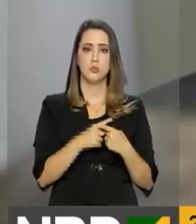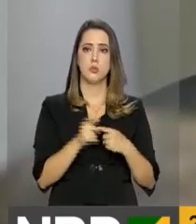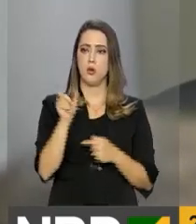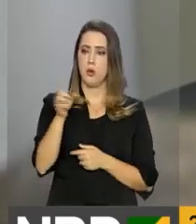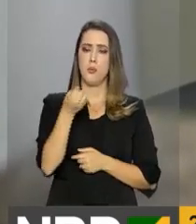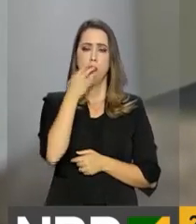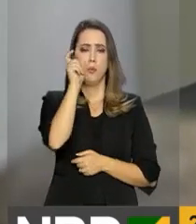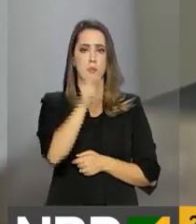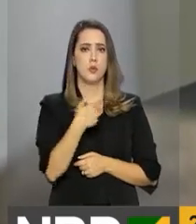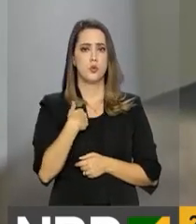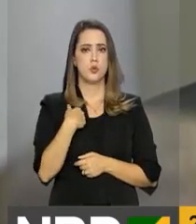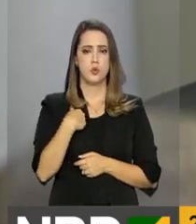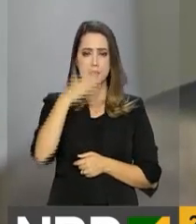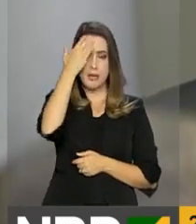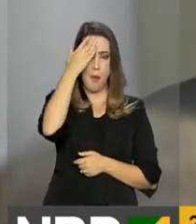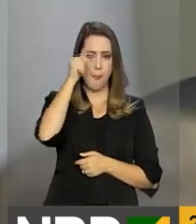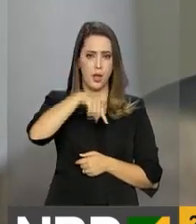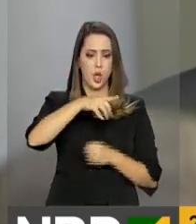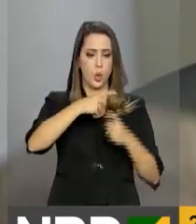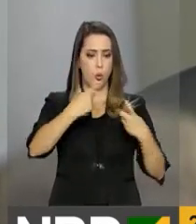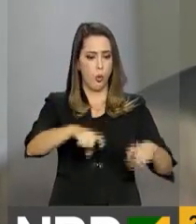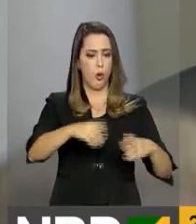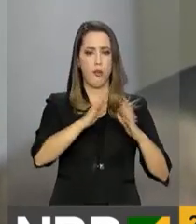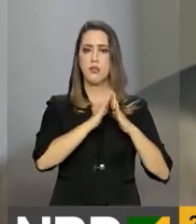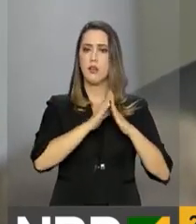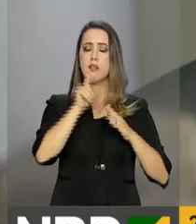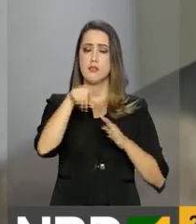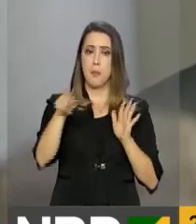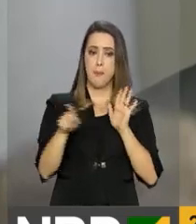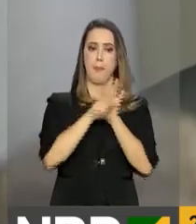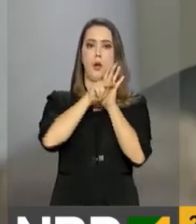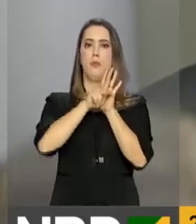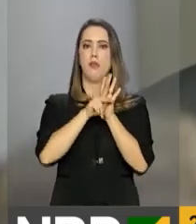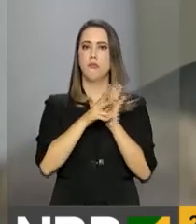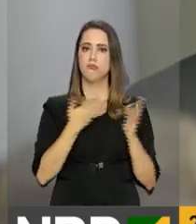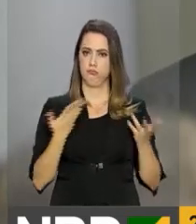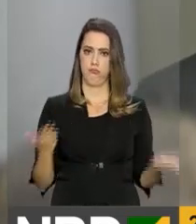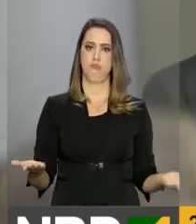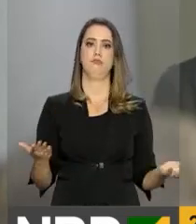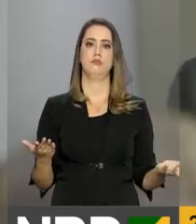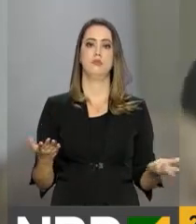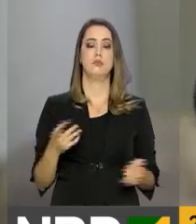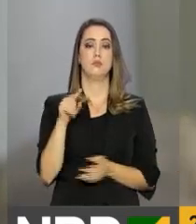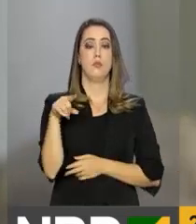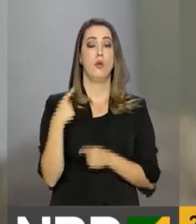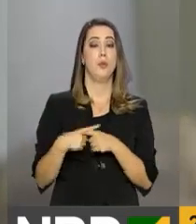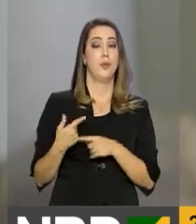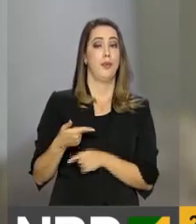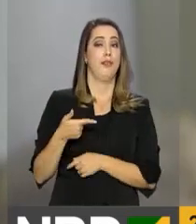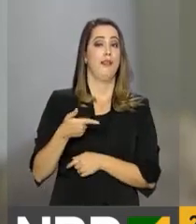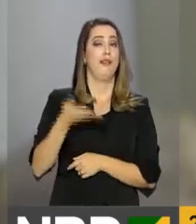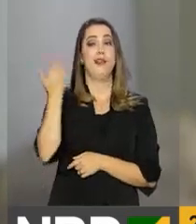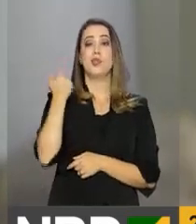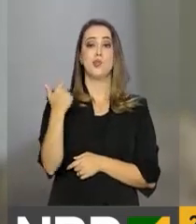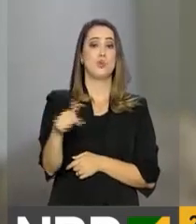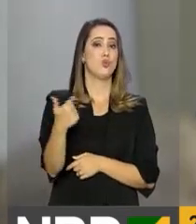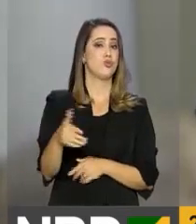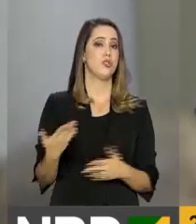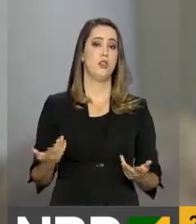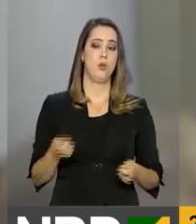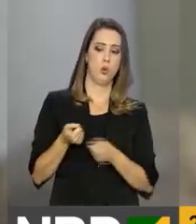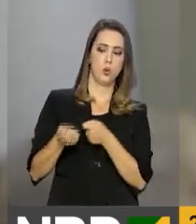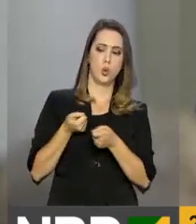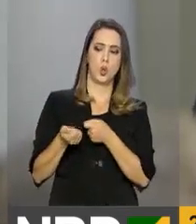indivíduo do que estar pisando num terreno, não é? Que é seu. Ele sabe que é seu. Não é? Isso foi feito porque antes não se fazia, para ter o